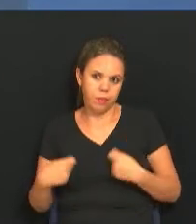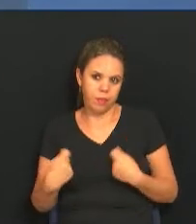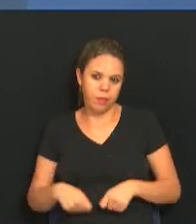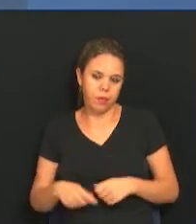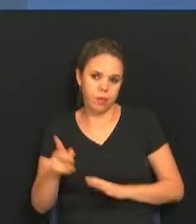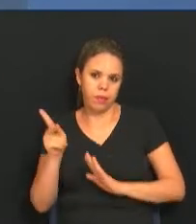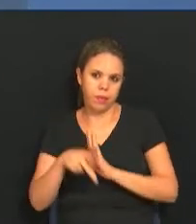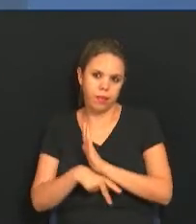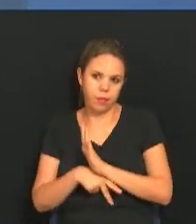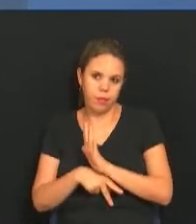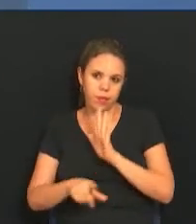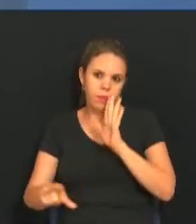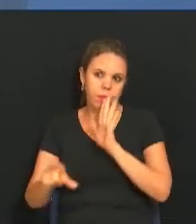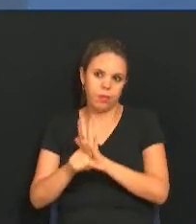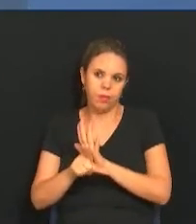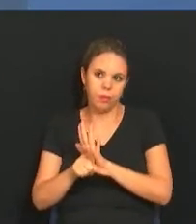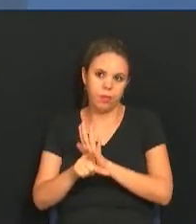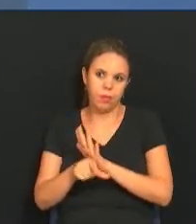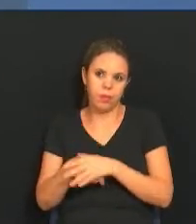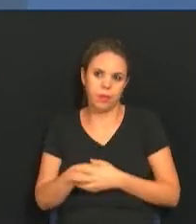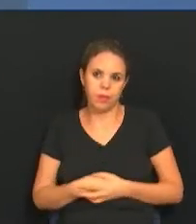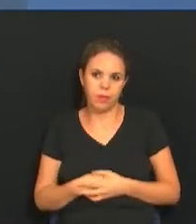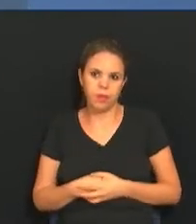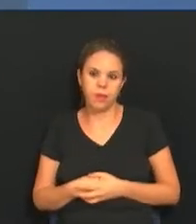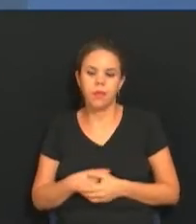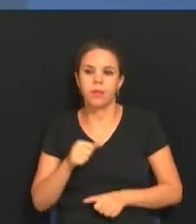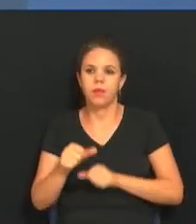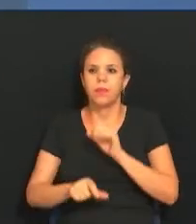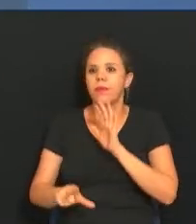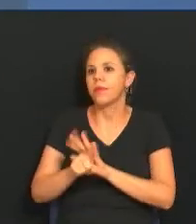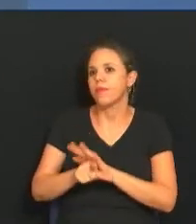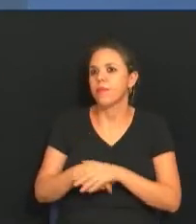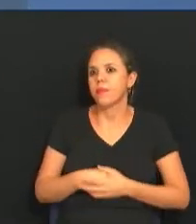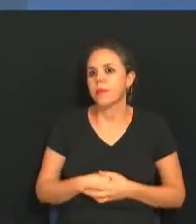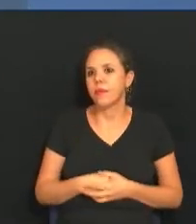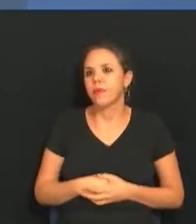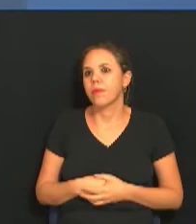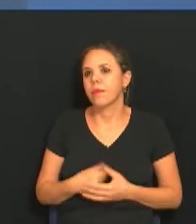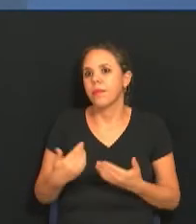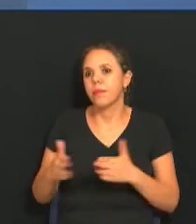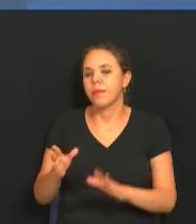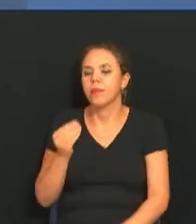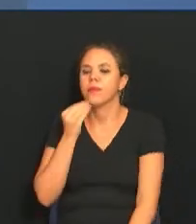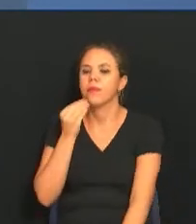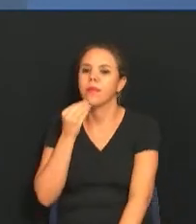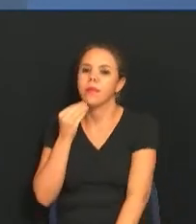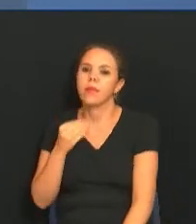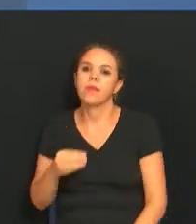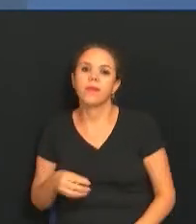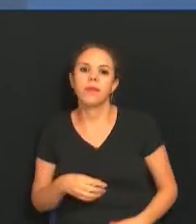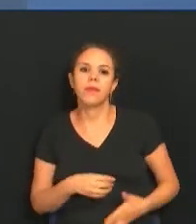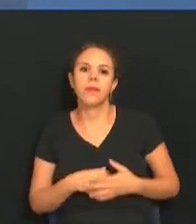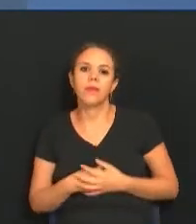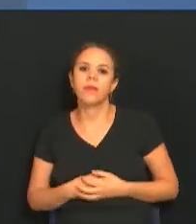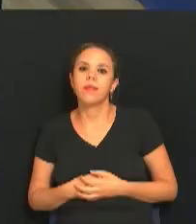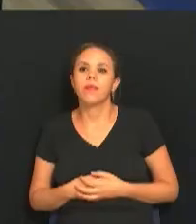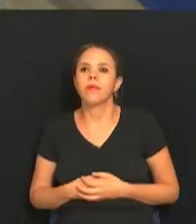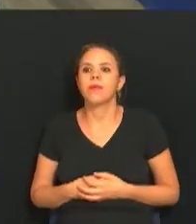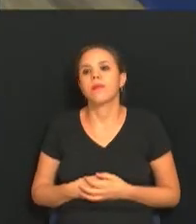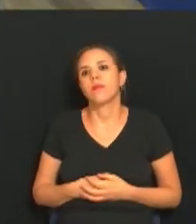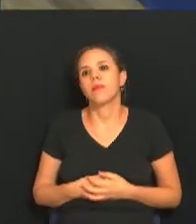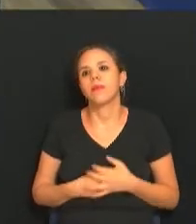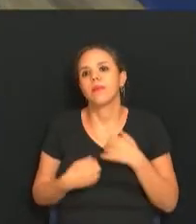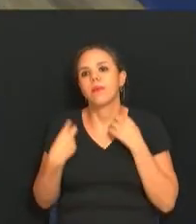projeto, tem uma lei, na verdade, um projeto que virou lei, abrindo espaço para uma parceria público-privada. E,